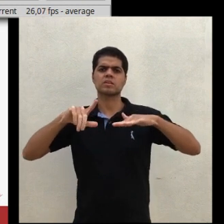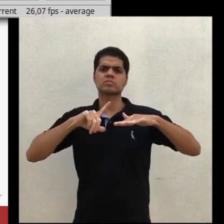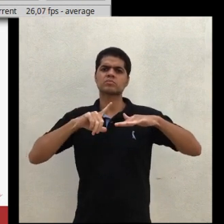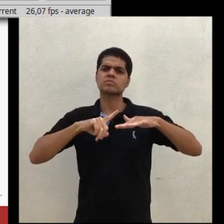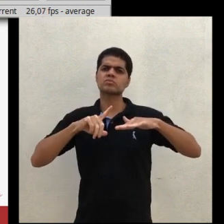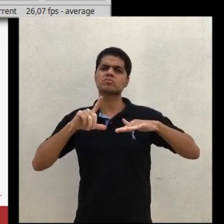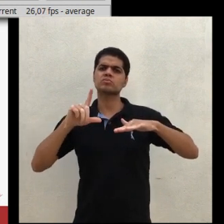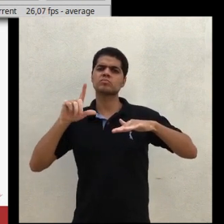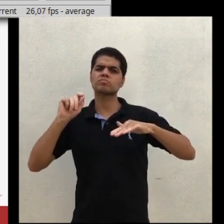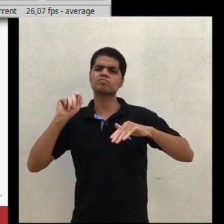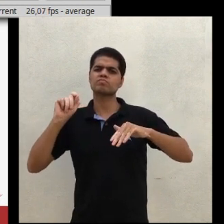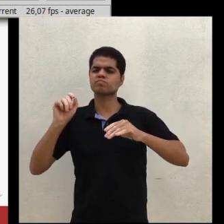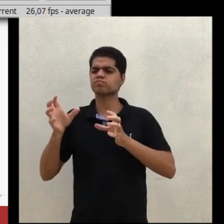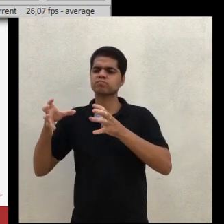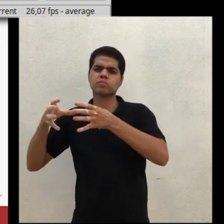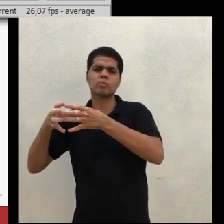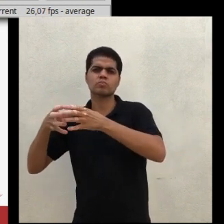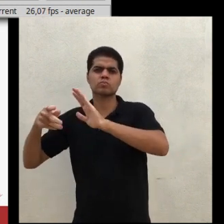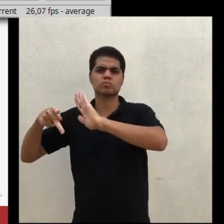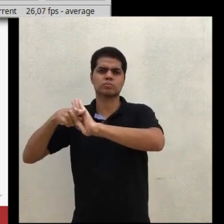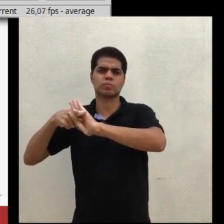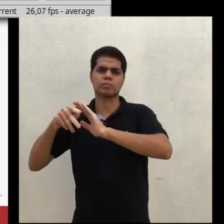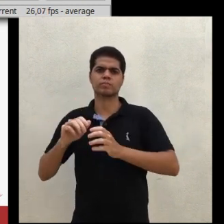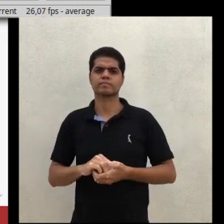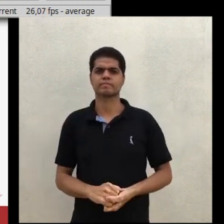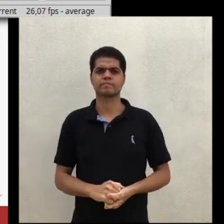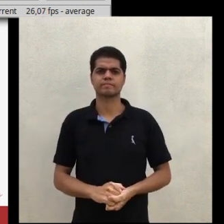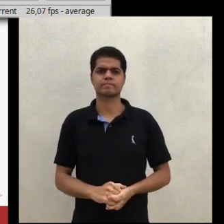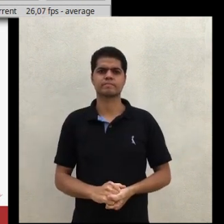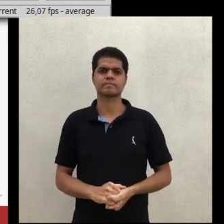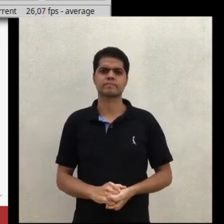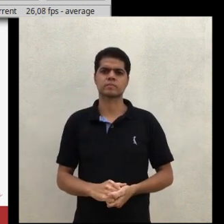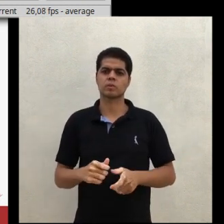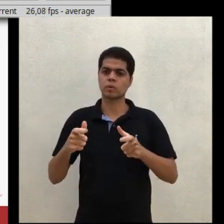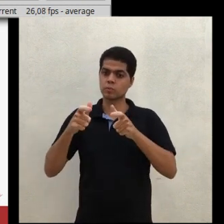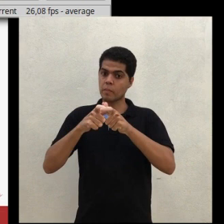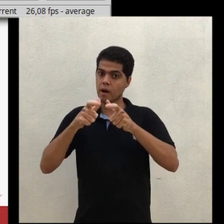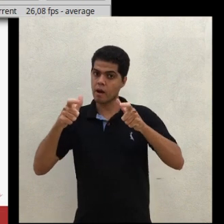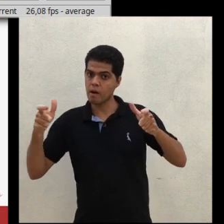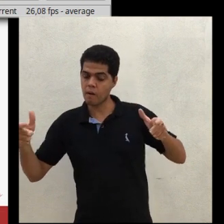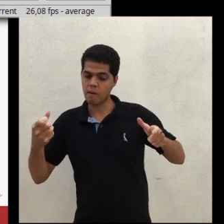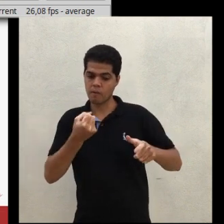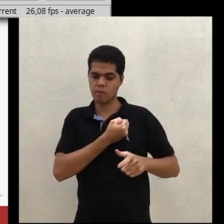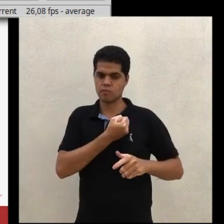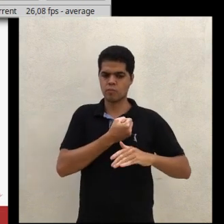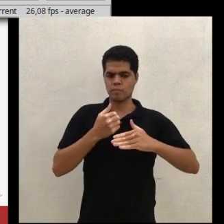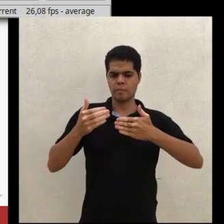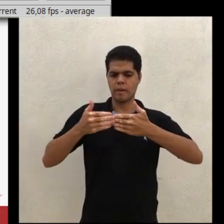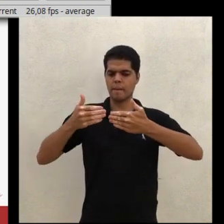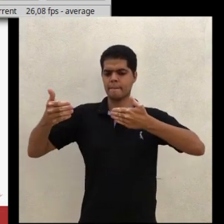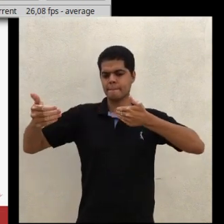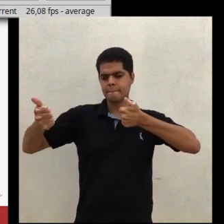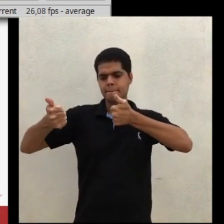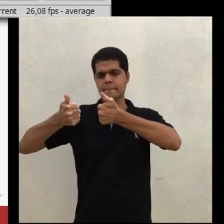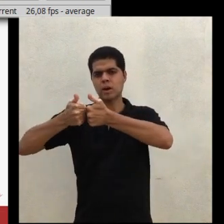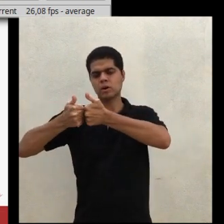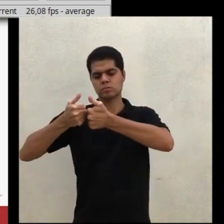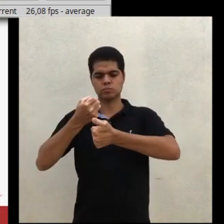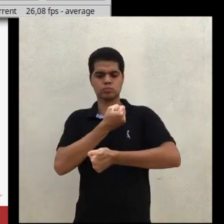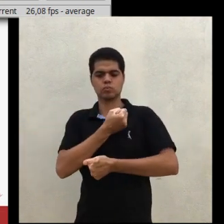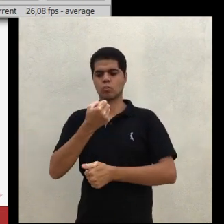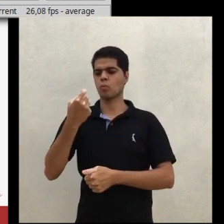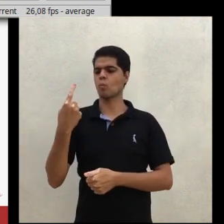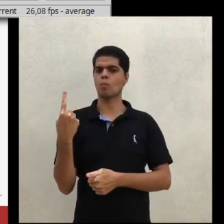Quanto maior o valor mais próximo de 1, mais aquele valor que eu estou utilizando pertence àquele conjunto. Então,